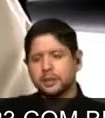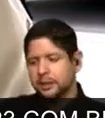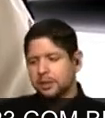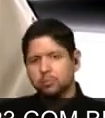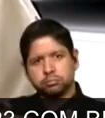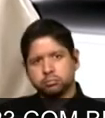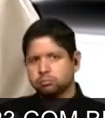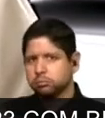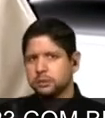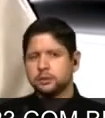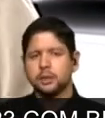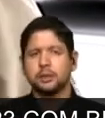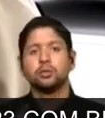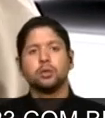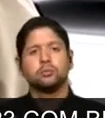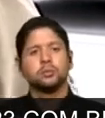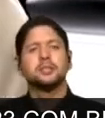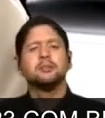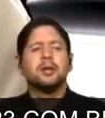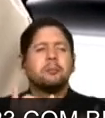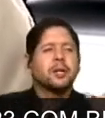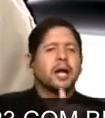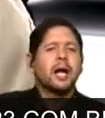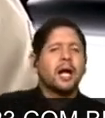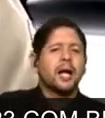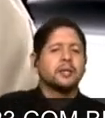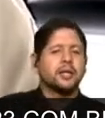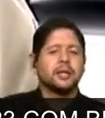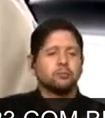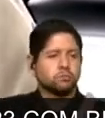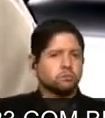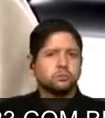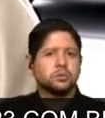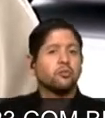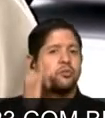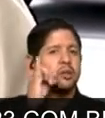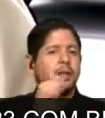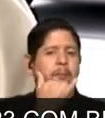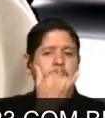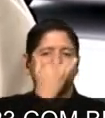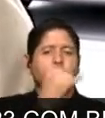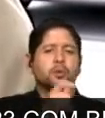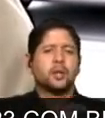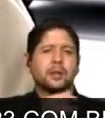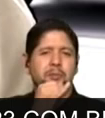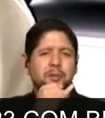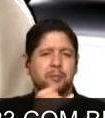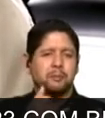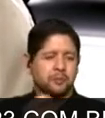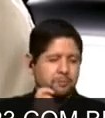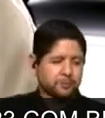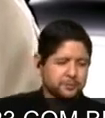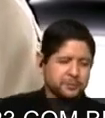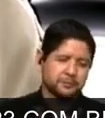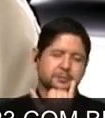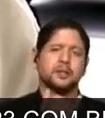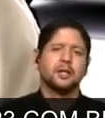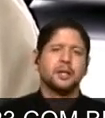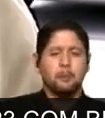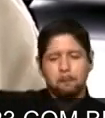aquele local, né? E os playgrounds, né? Devem ter uma inspeção ali para evitar pontas de prego, pontas de